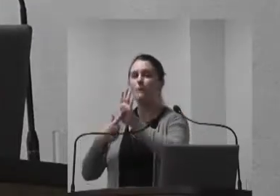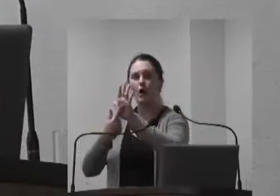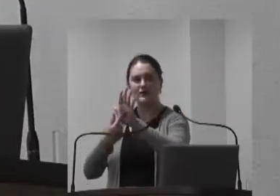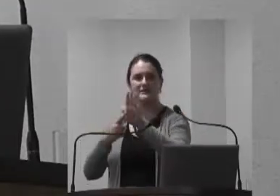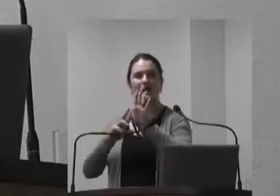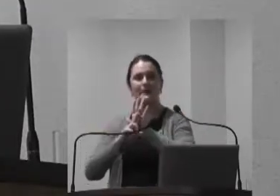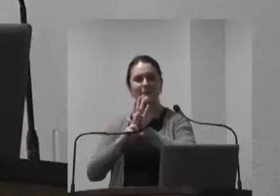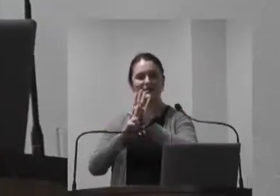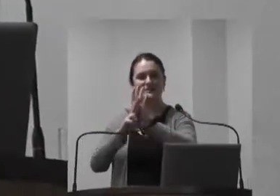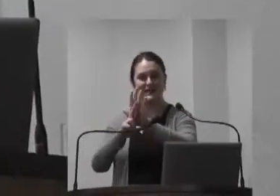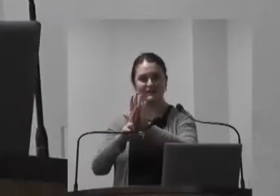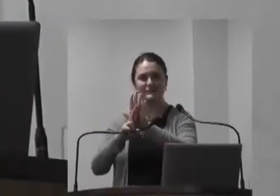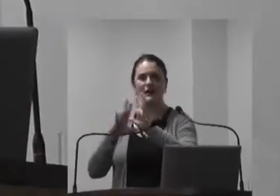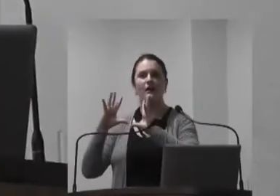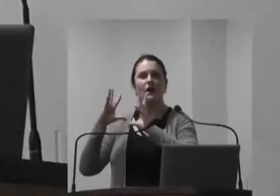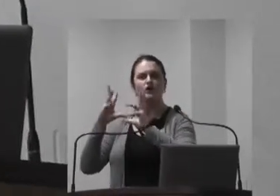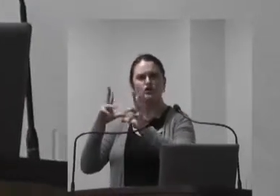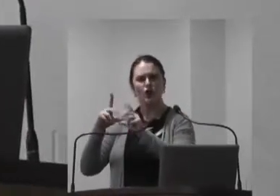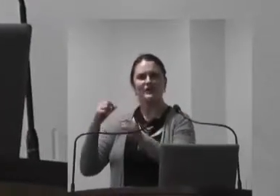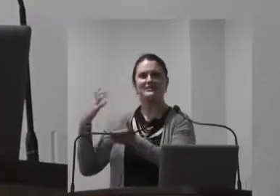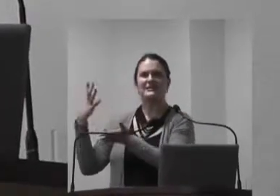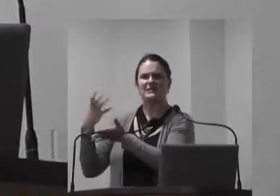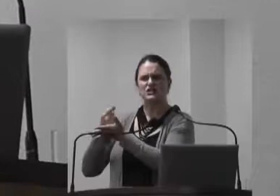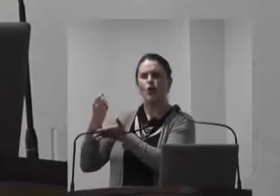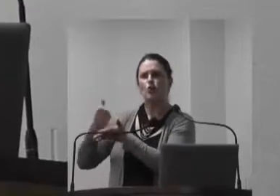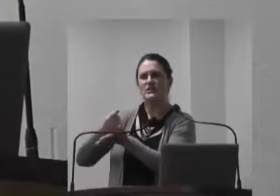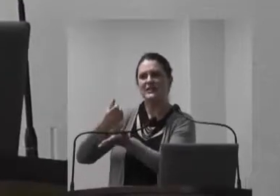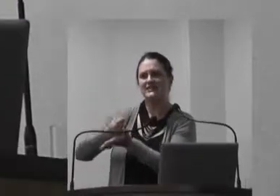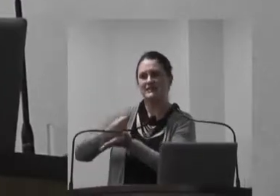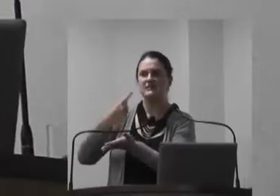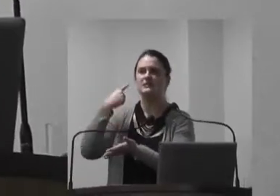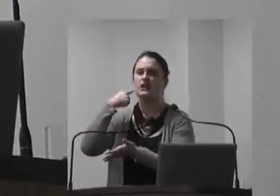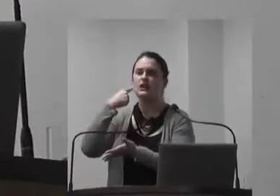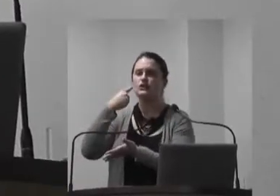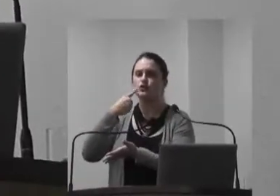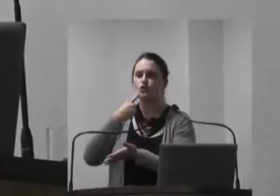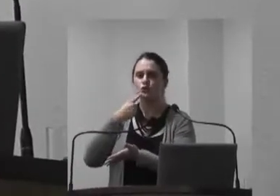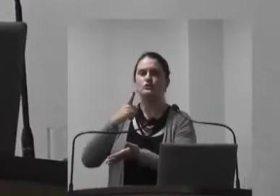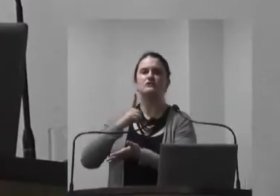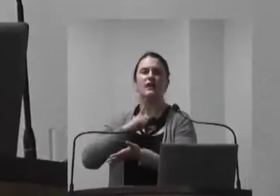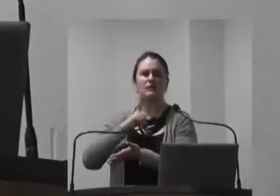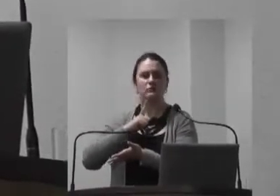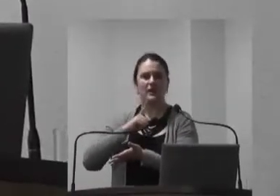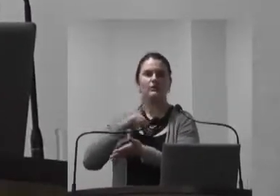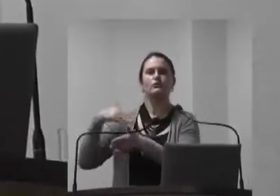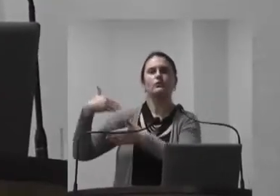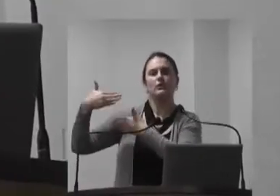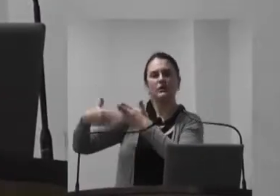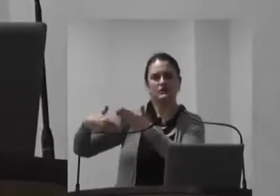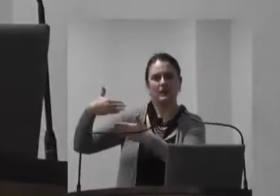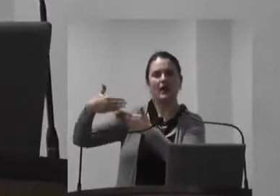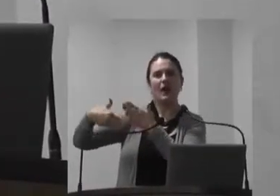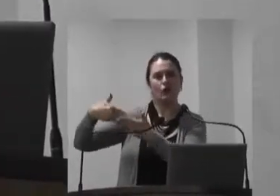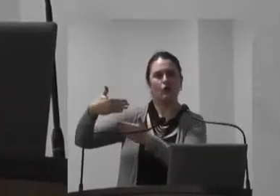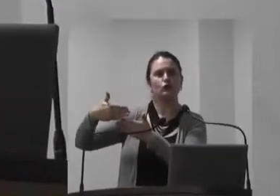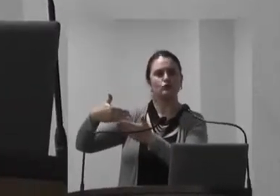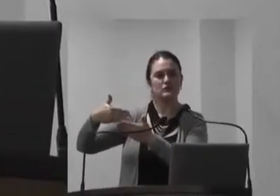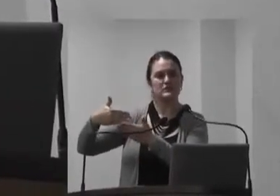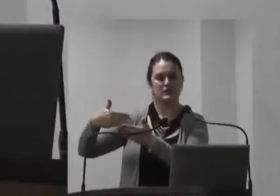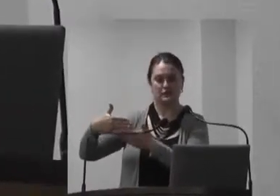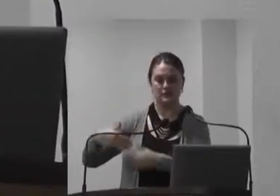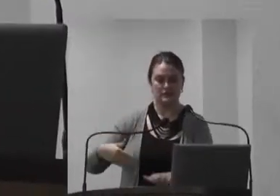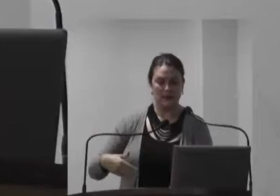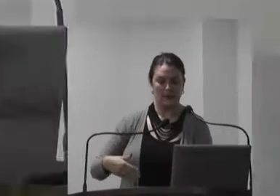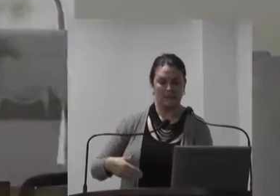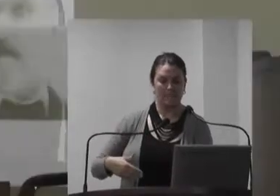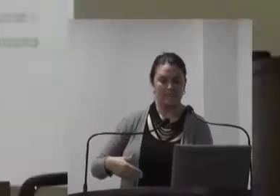que representa todas essas conquistas que os surdos vieram tendo, né, ao longo